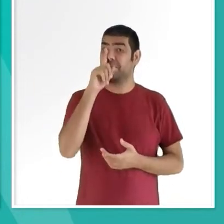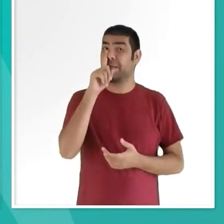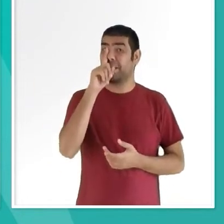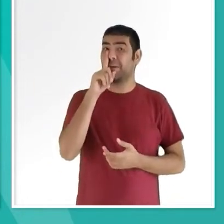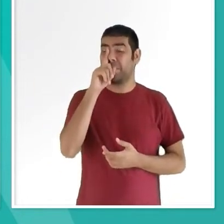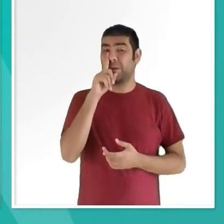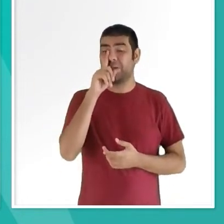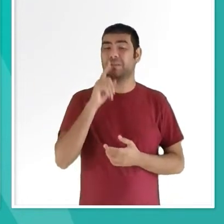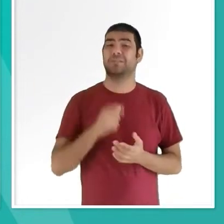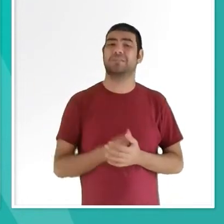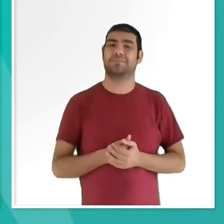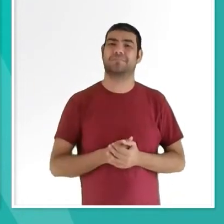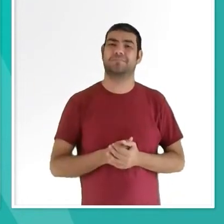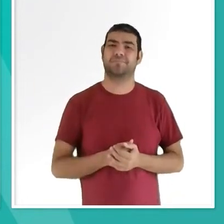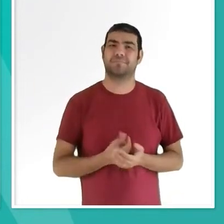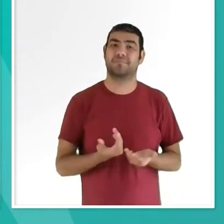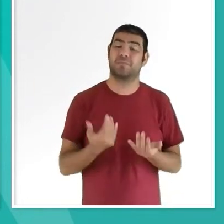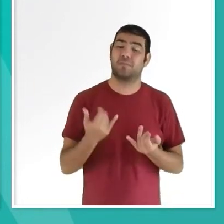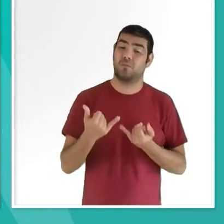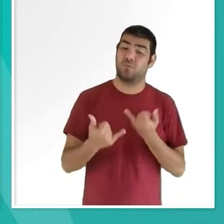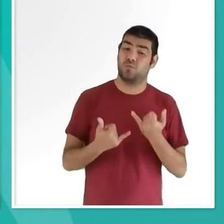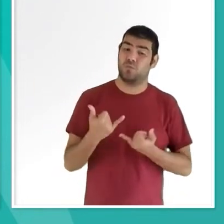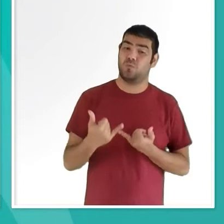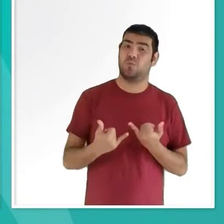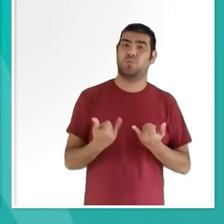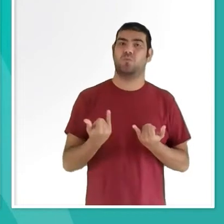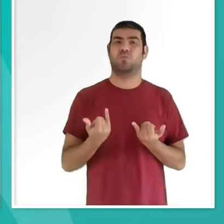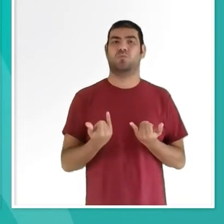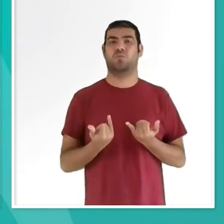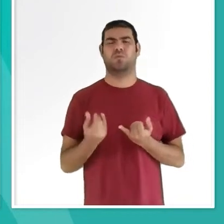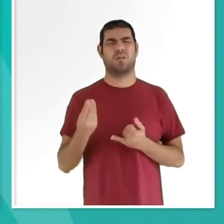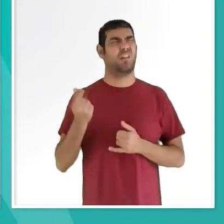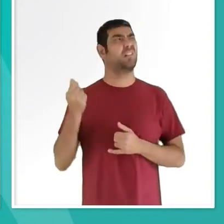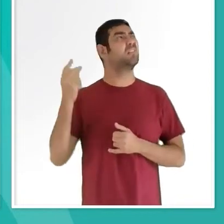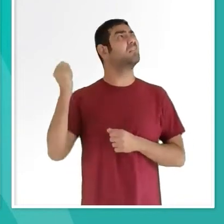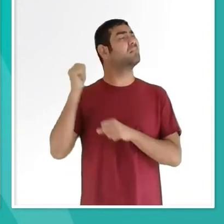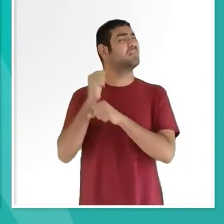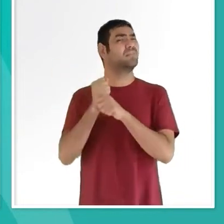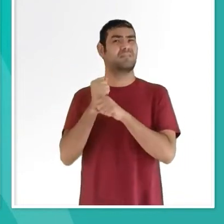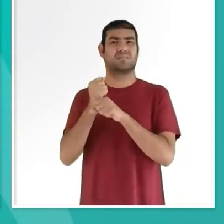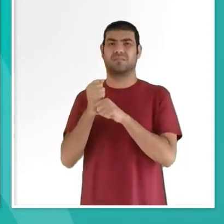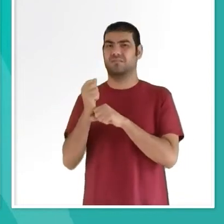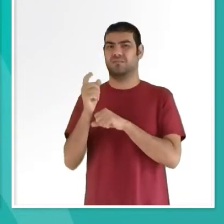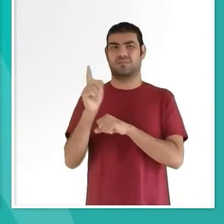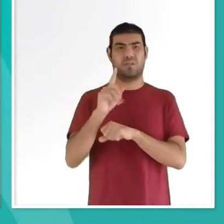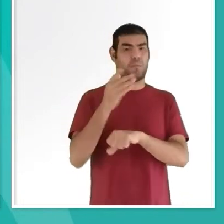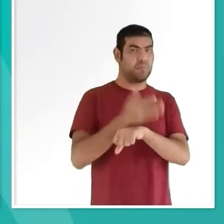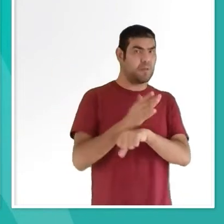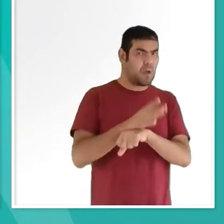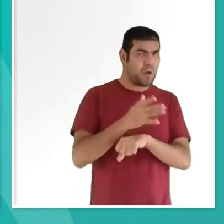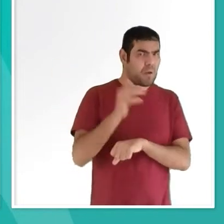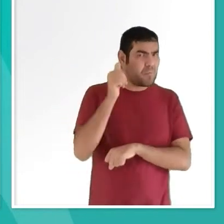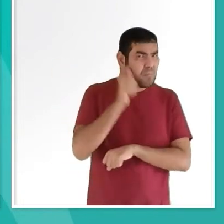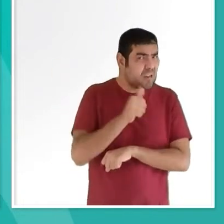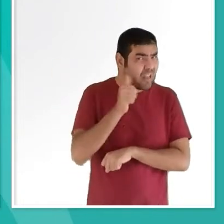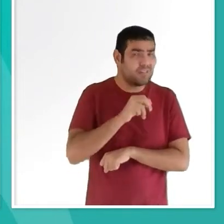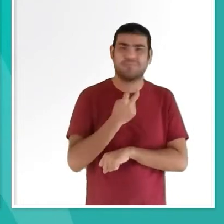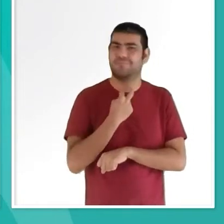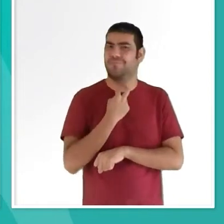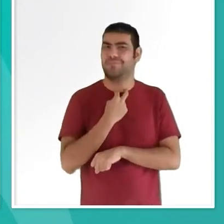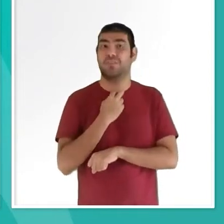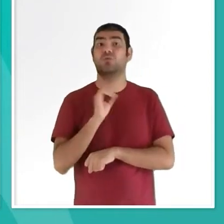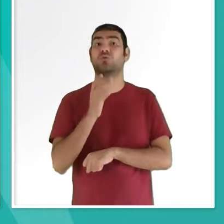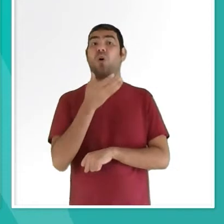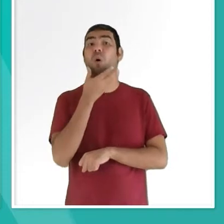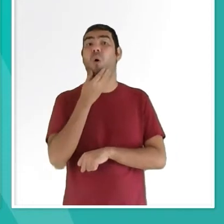jogo que naquela época não praticavam mulheres, eram apenas homens, e eles